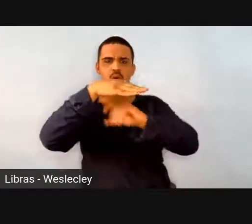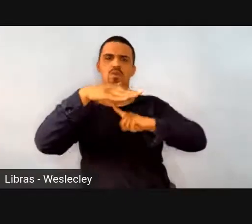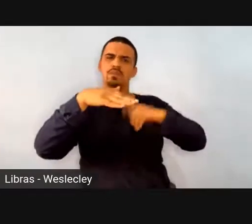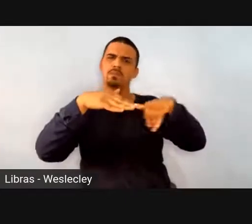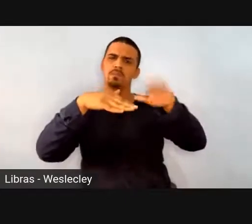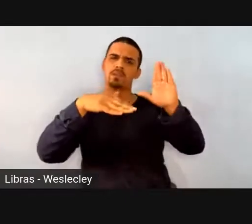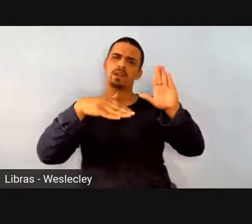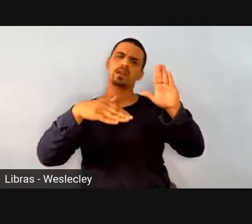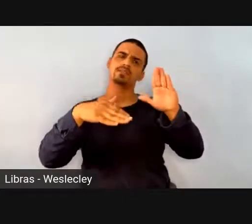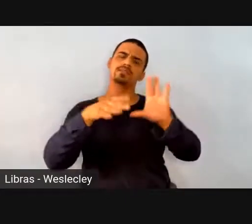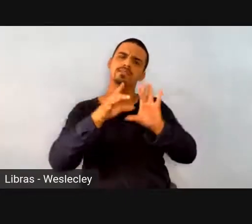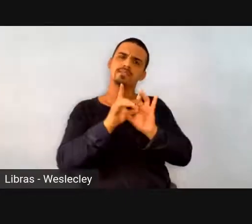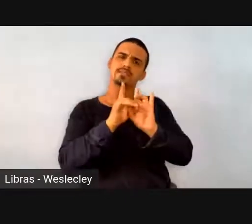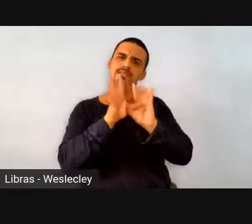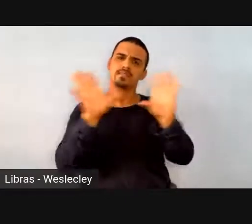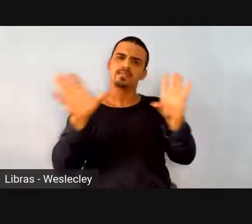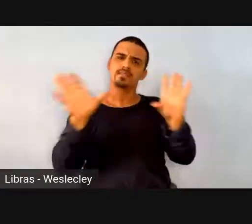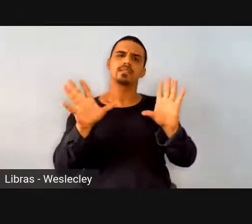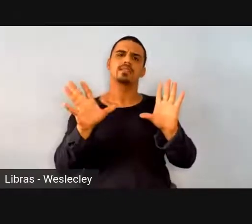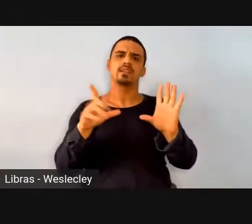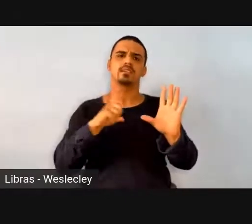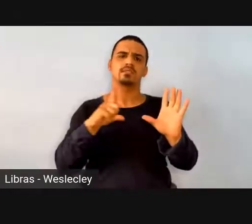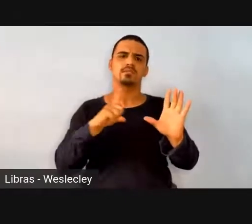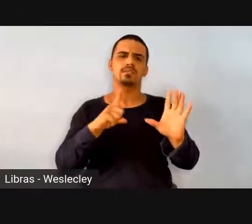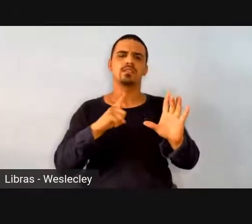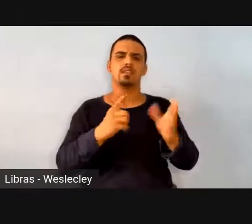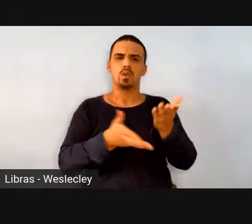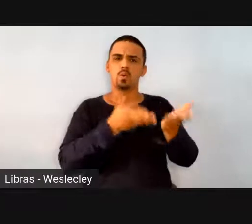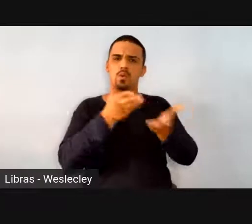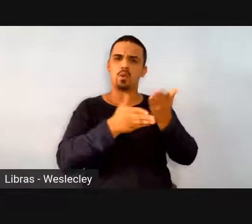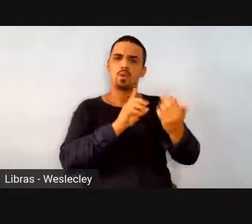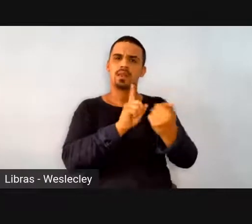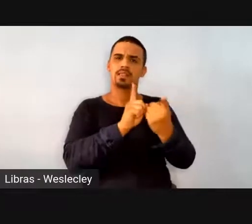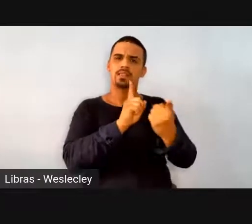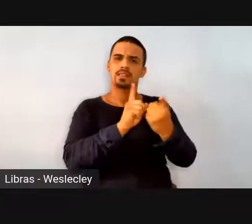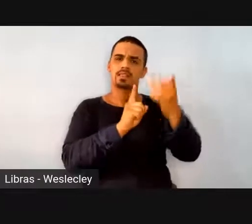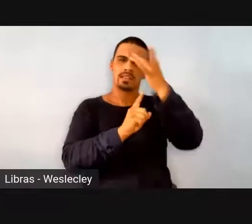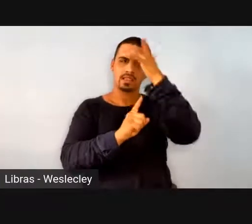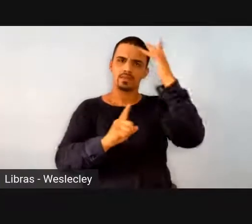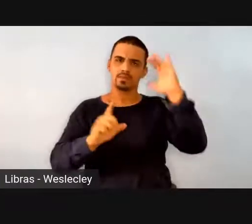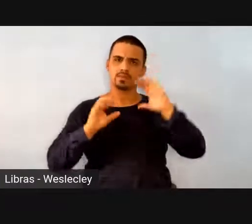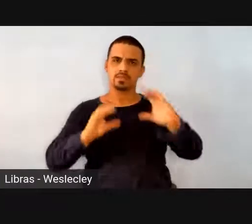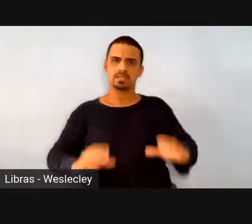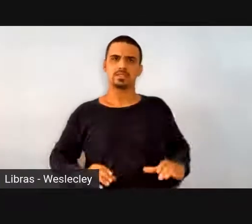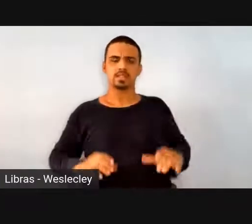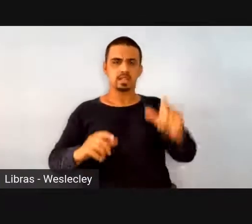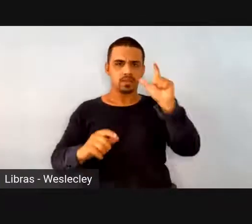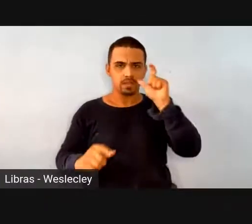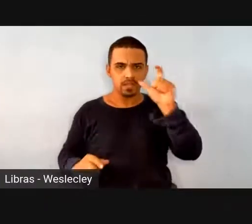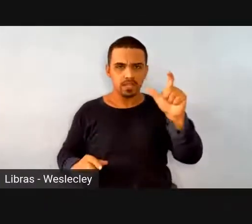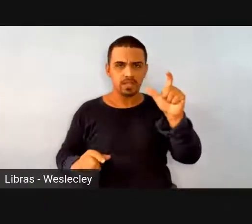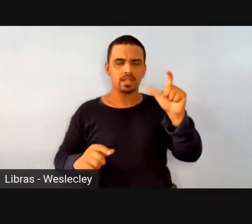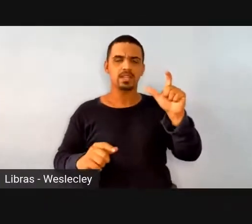tanta disponibilidade em atender o cidadão interessado em